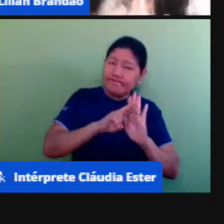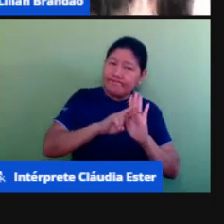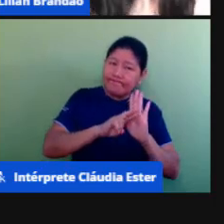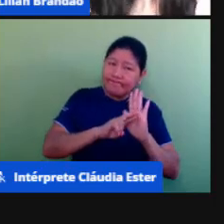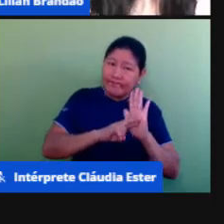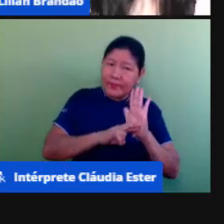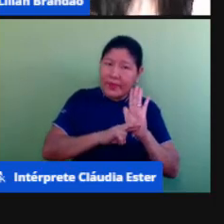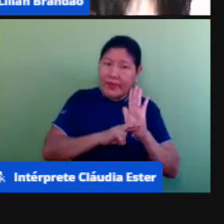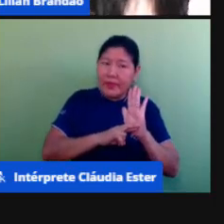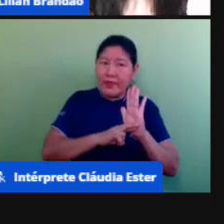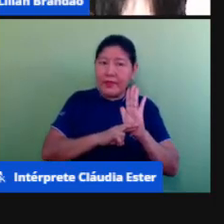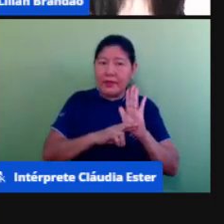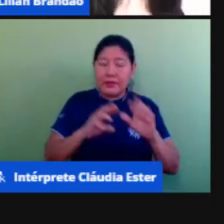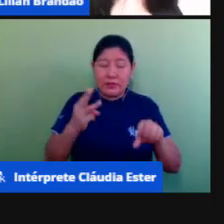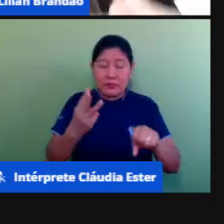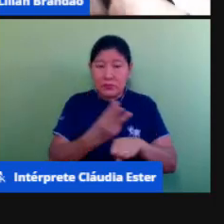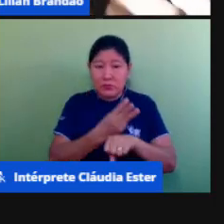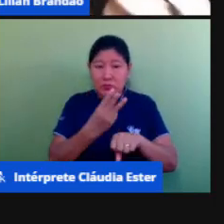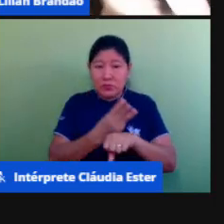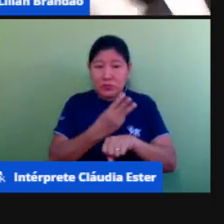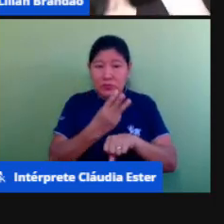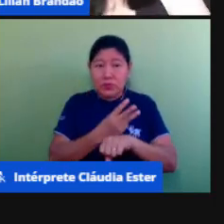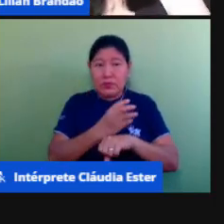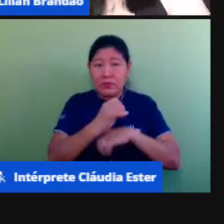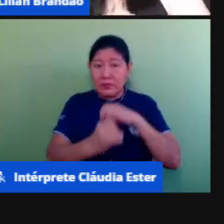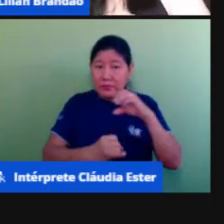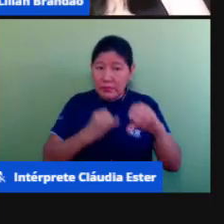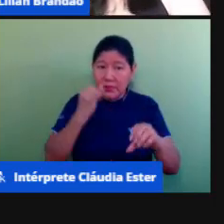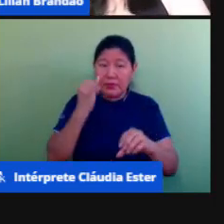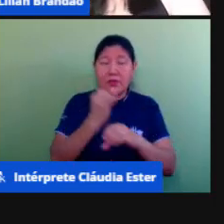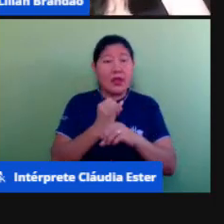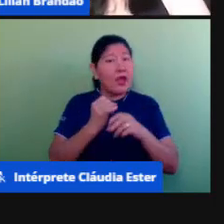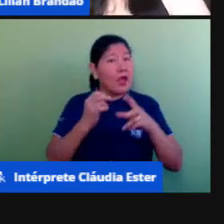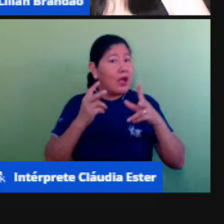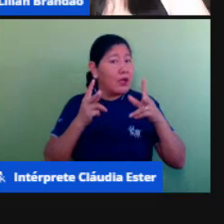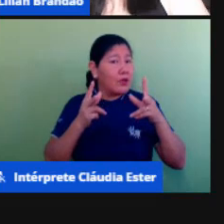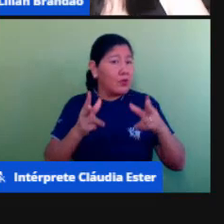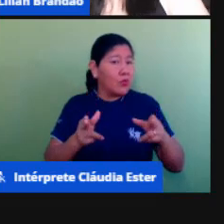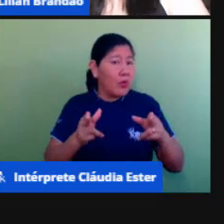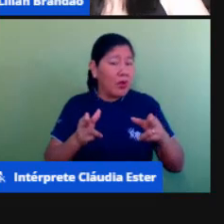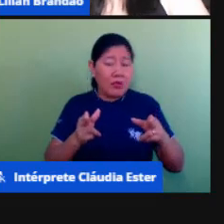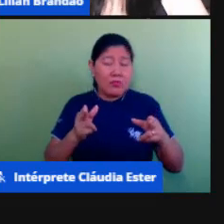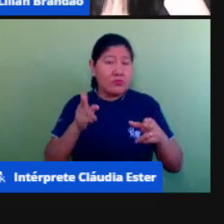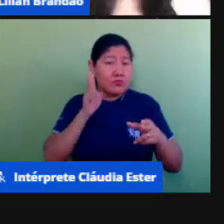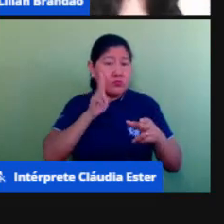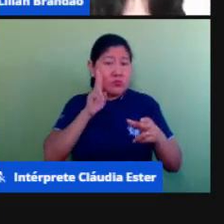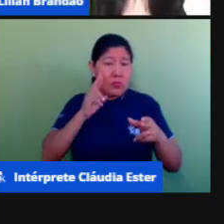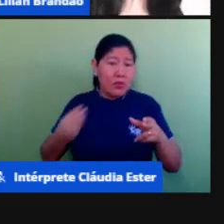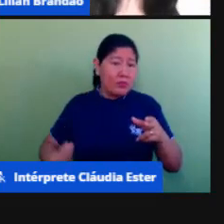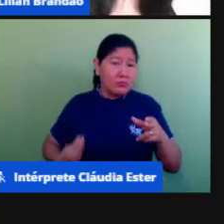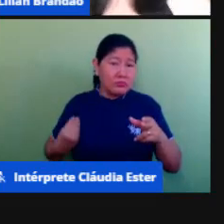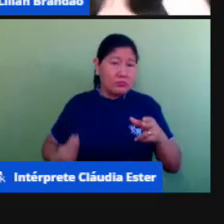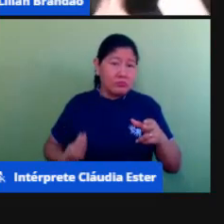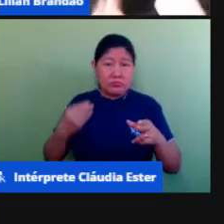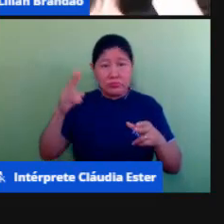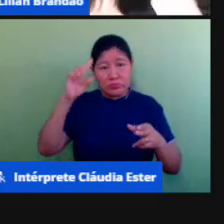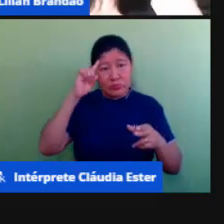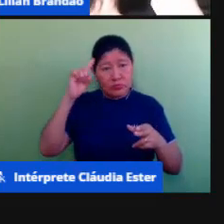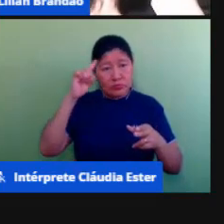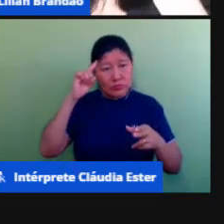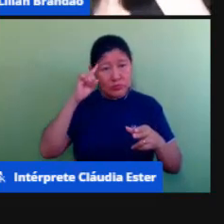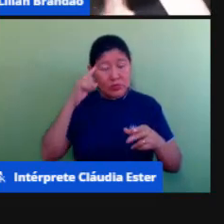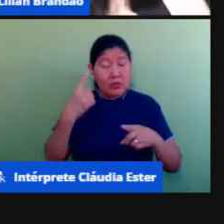tem tamanha preponderância qual tinha a rotina escolar no presencial. Por quê? Porque o aluno